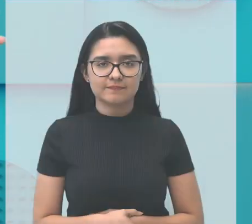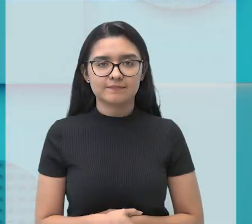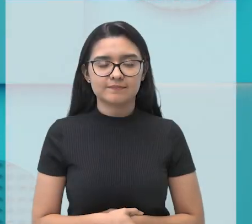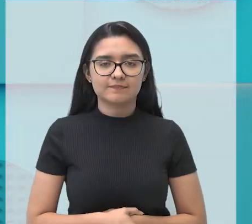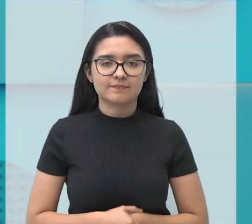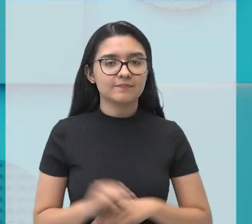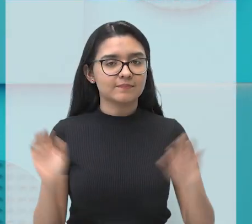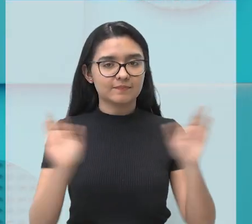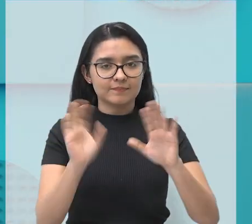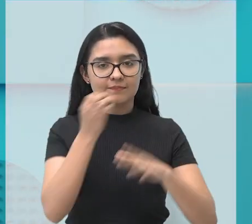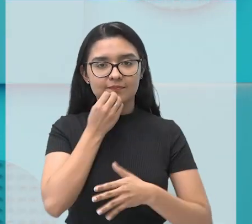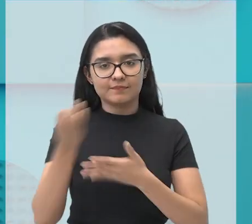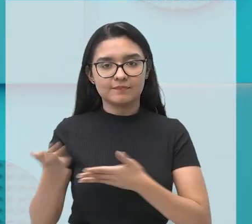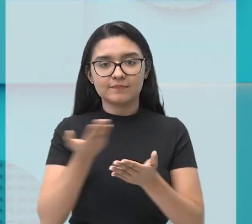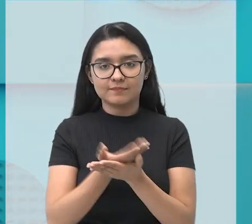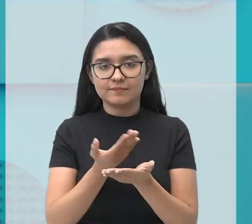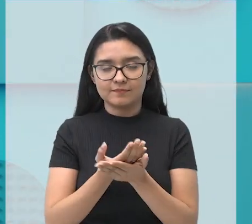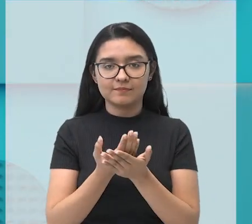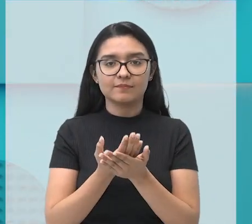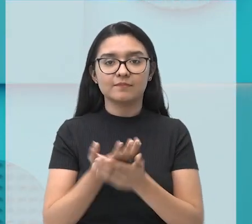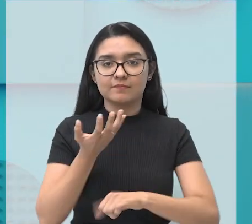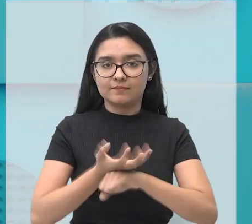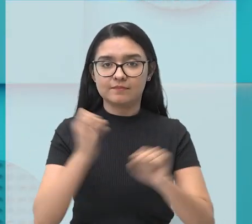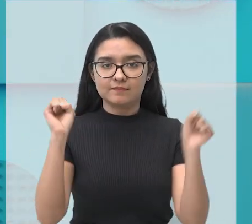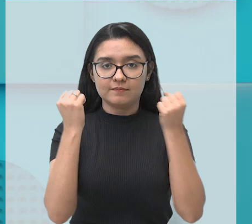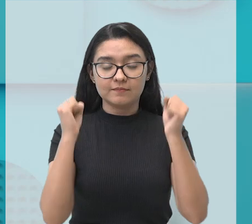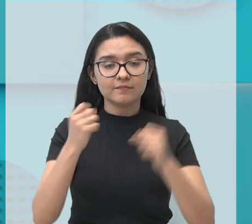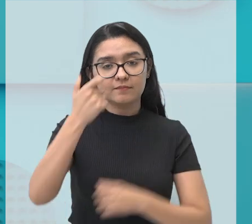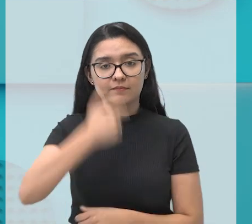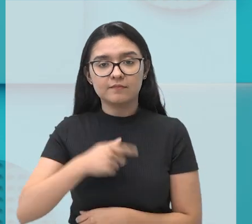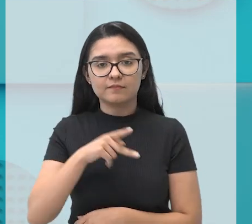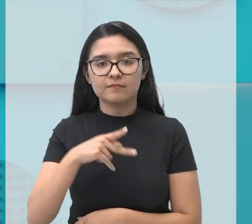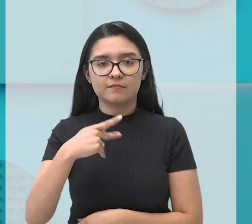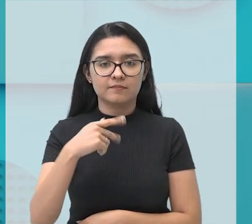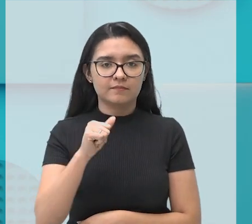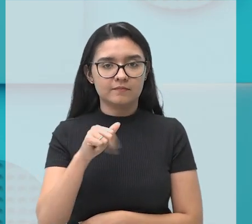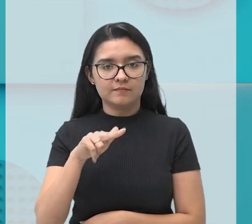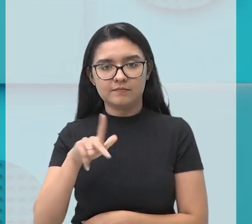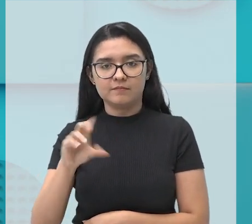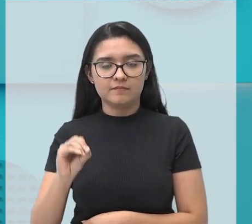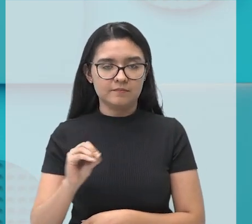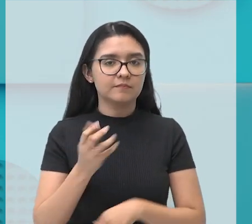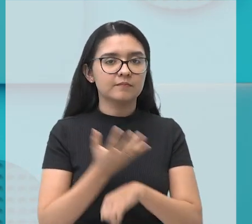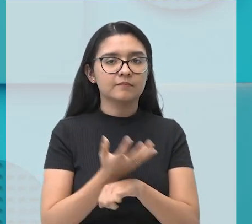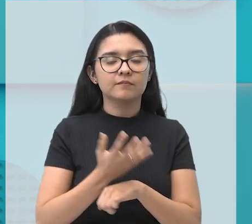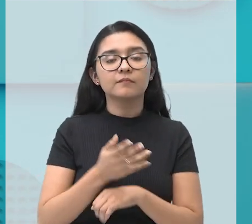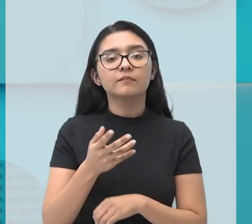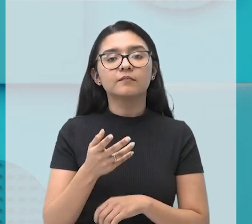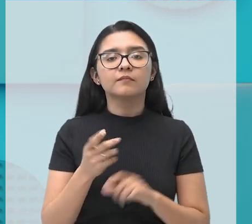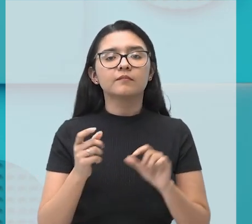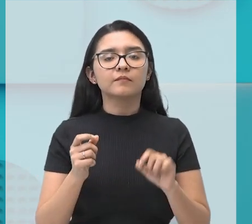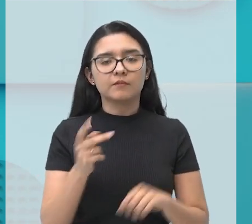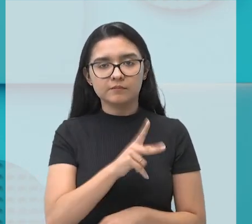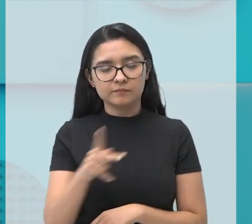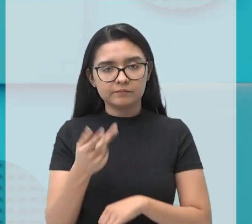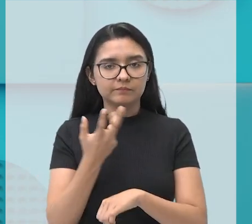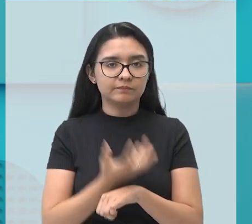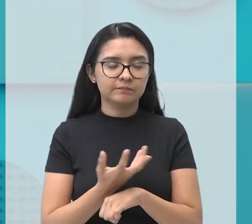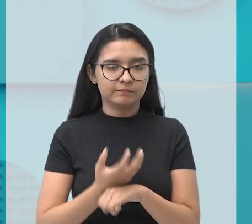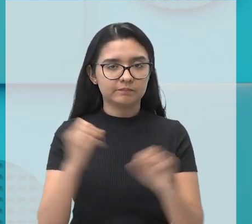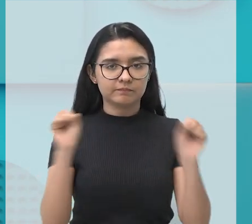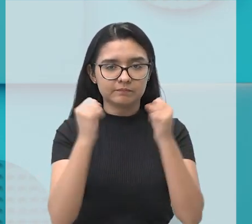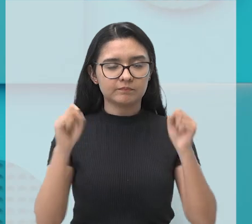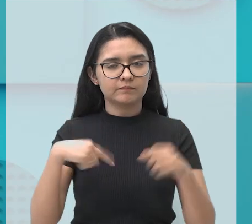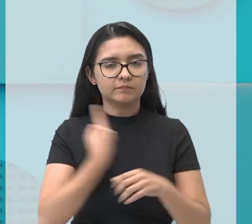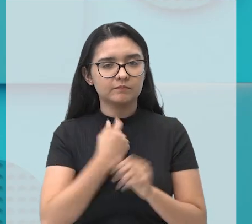Olá, sejam todos bem-vindos à nossa aula de Educação Física. Eu sou o professor Paulo Ricardo, seu professor de Educação Física. Nós estaremos